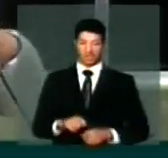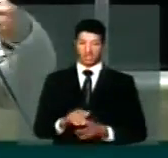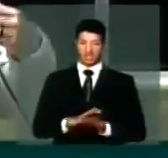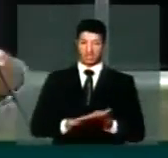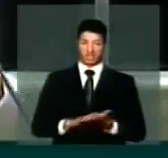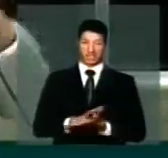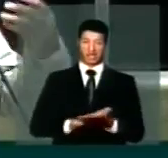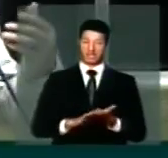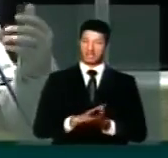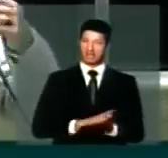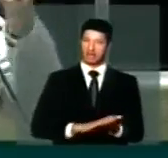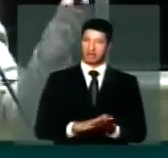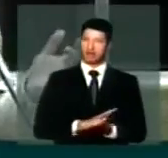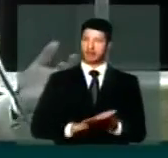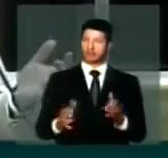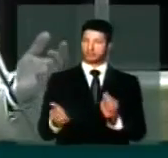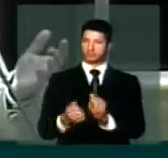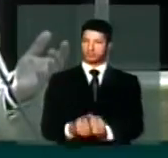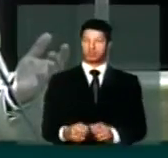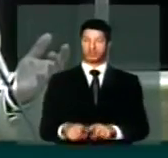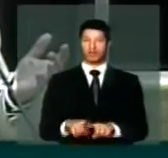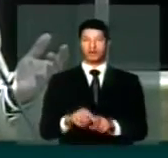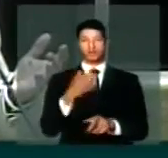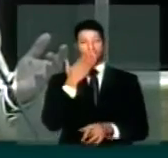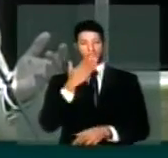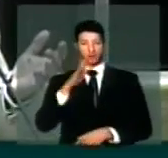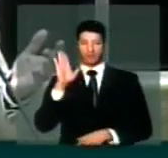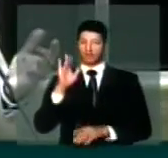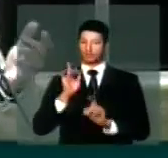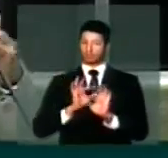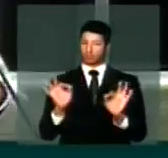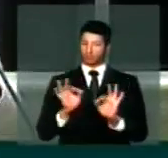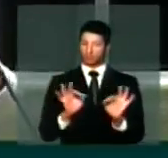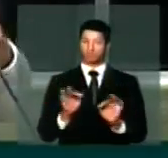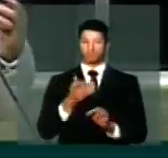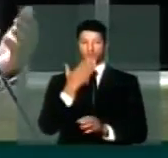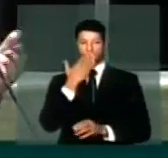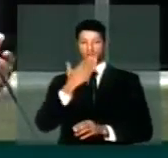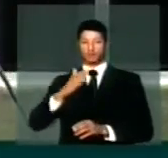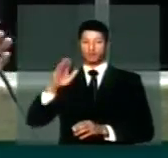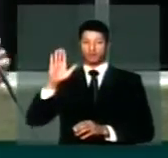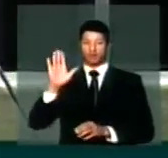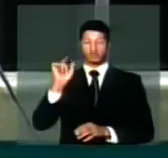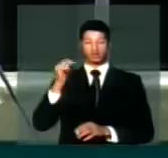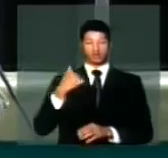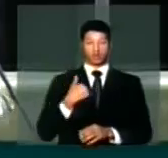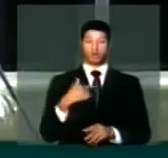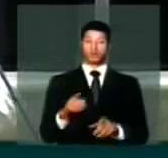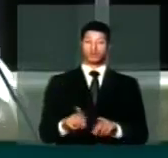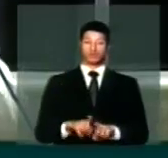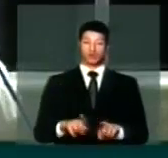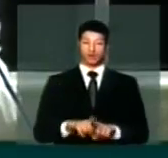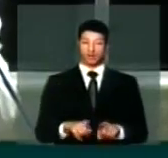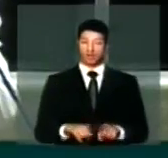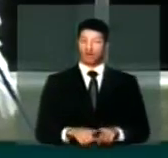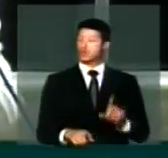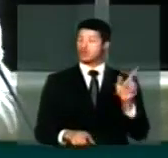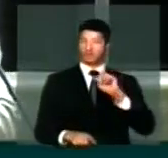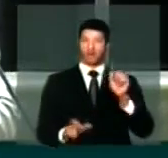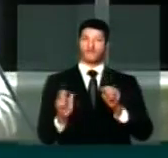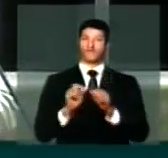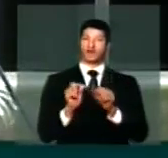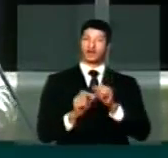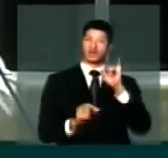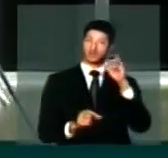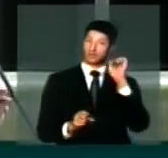de nenhum ajutório, muito menos de promessas. Promessas que eu também não faria